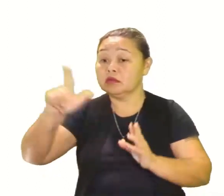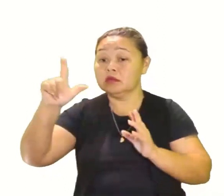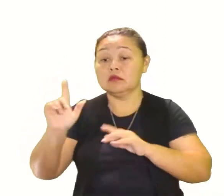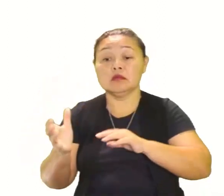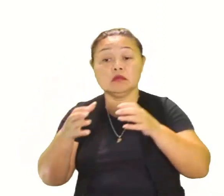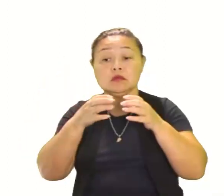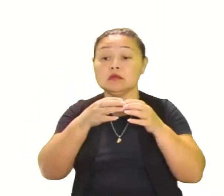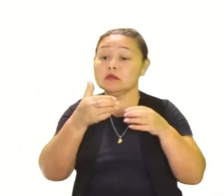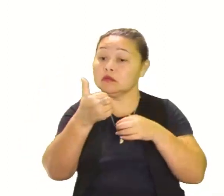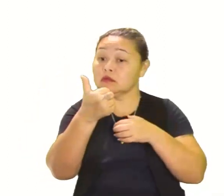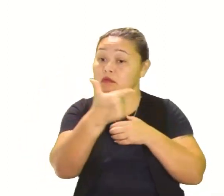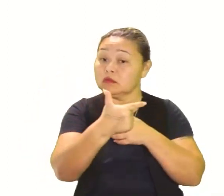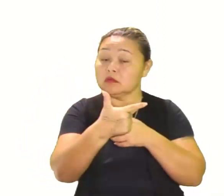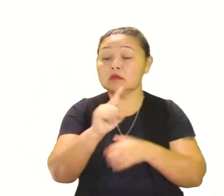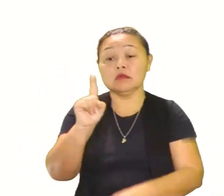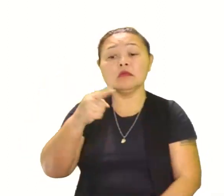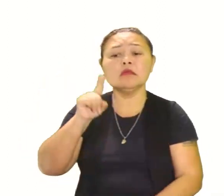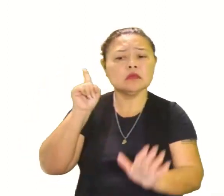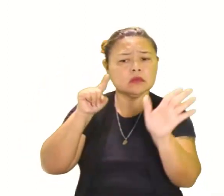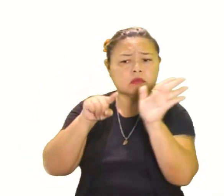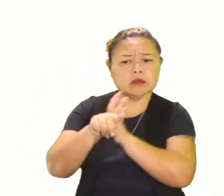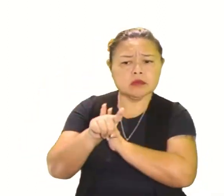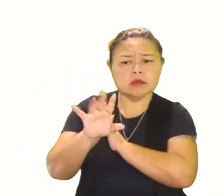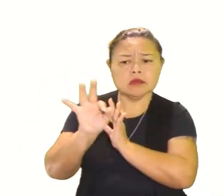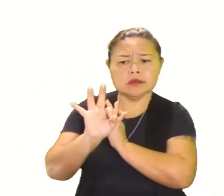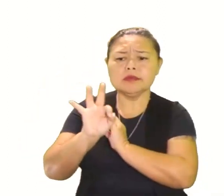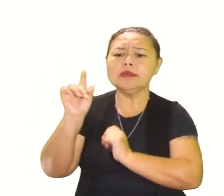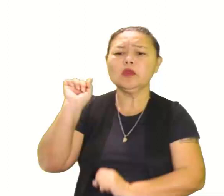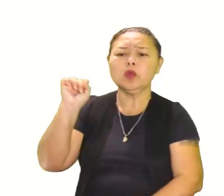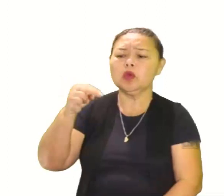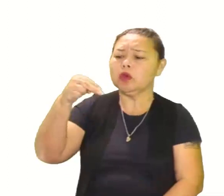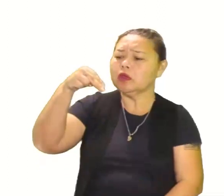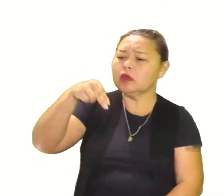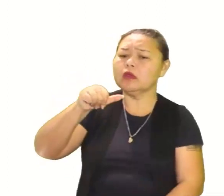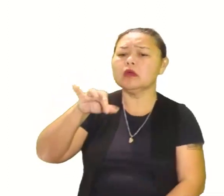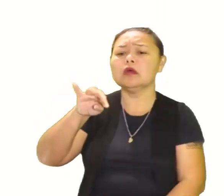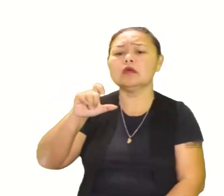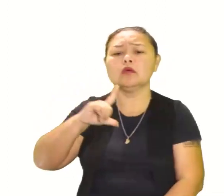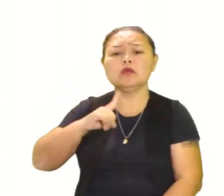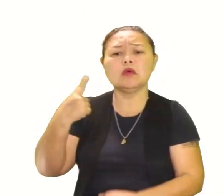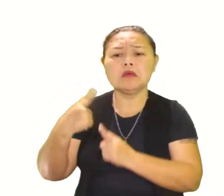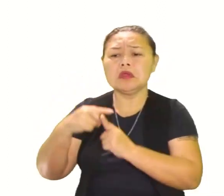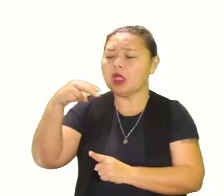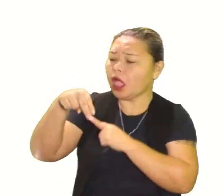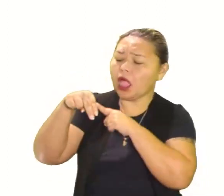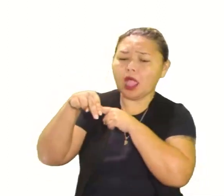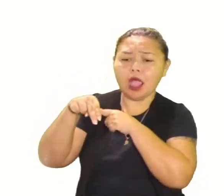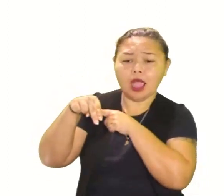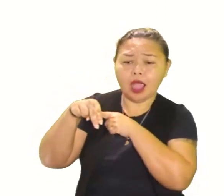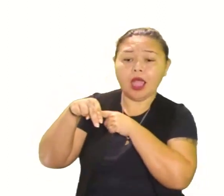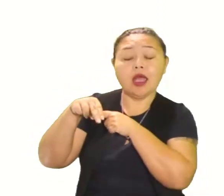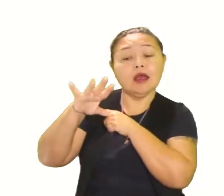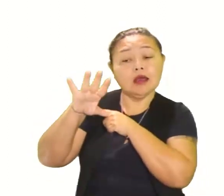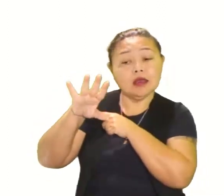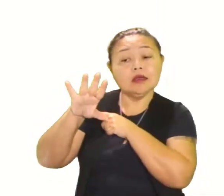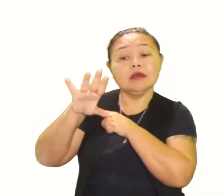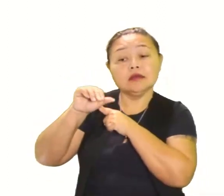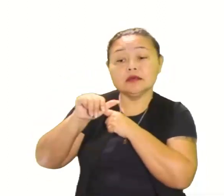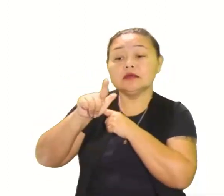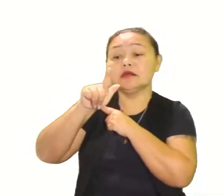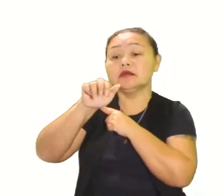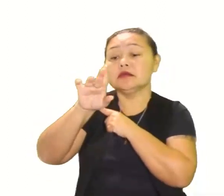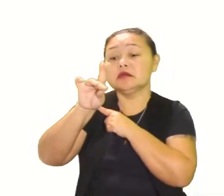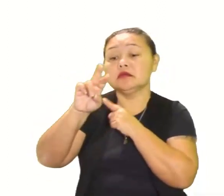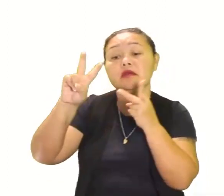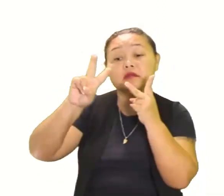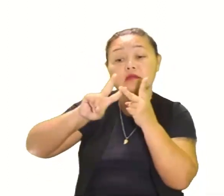de diferença aí. E tem aluno lá que está se perguntando, meu Deus, mas o que de acho é newtons? Por que apareceu esse N aí agora? É uma